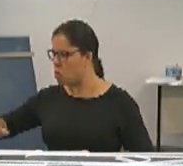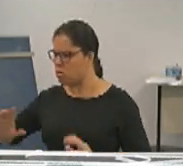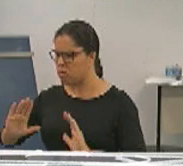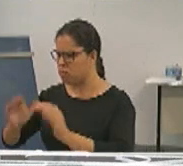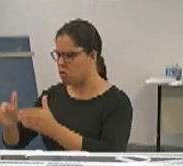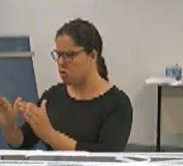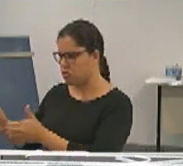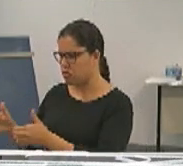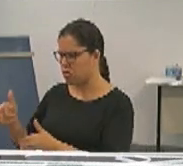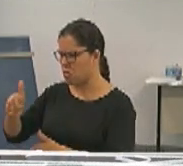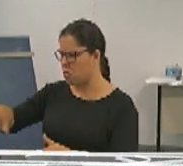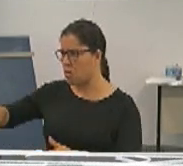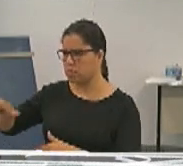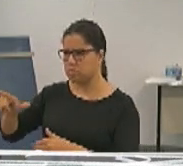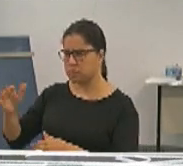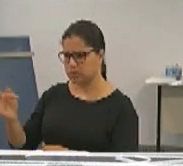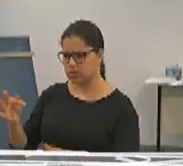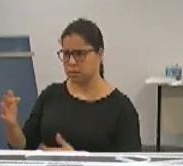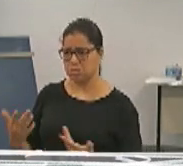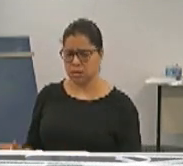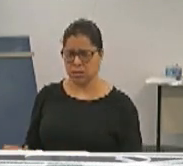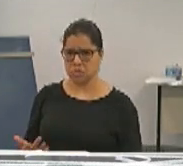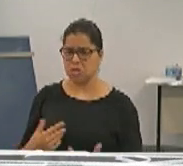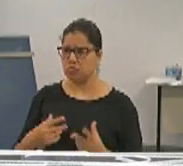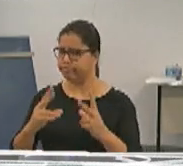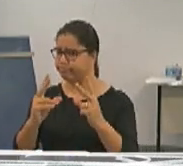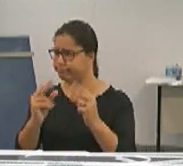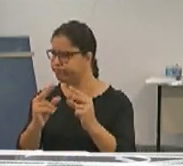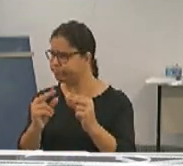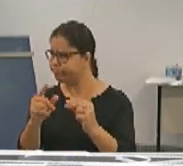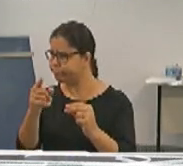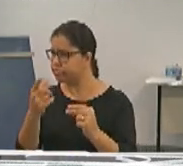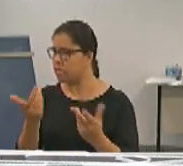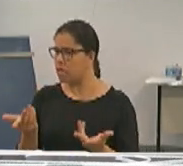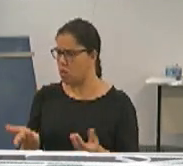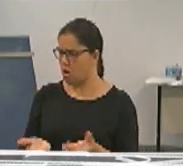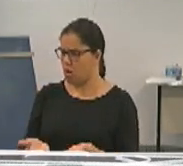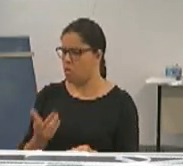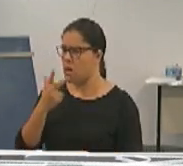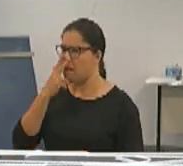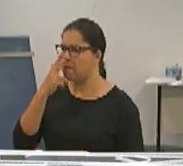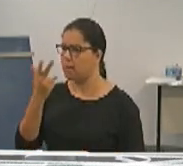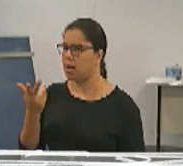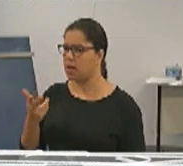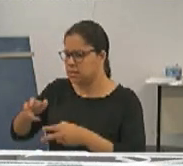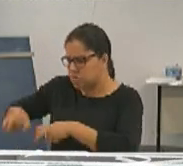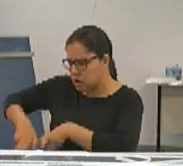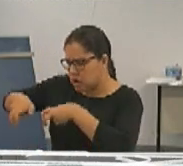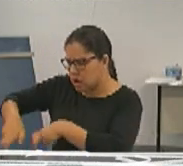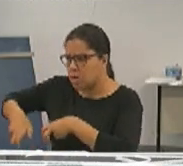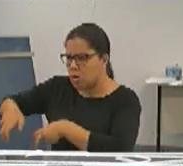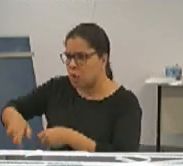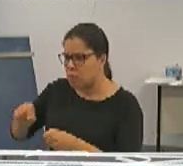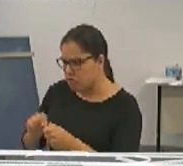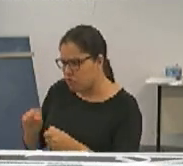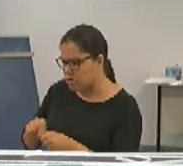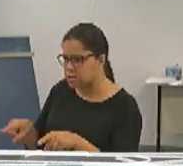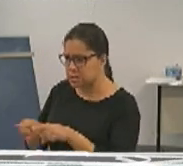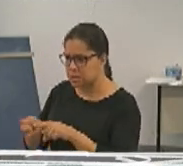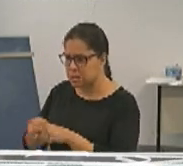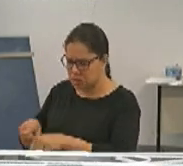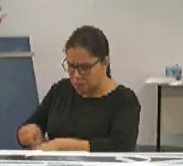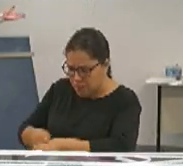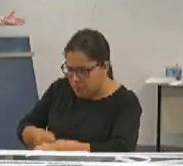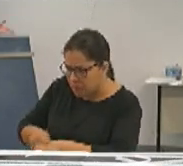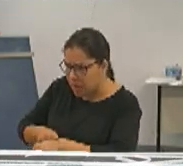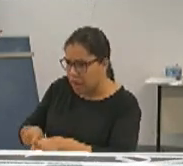já conversei com o meu colega ali, Luiz Carlos, falando assim que a agronomia agora vai fazer dermato também e os alunos vão ter atribuição de abrir clínica